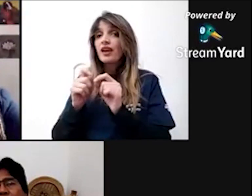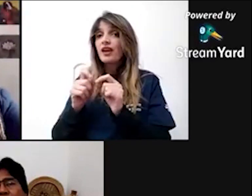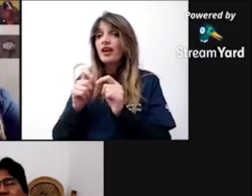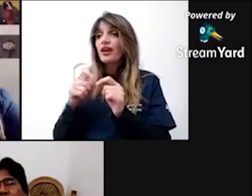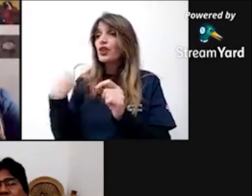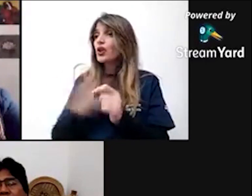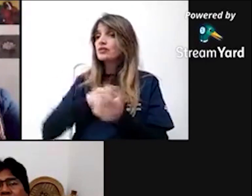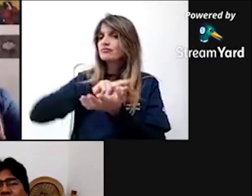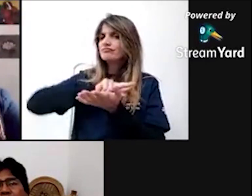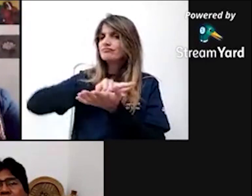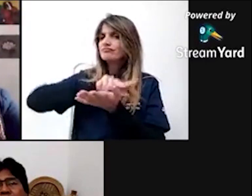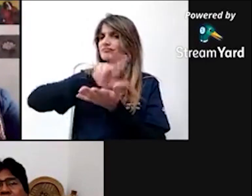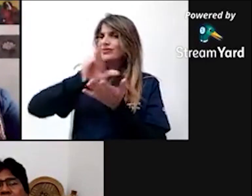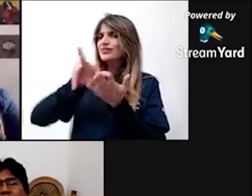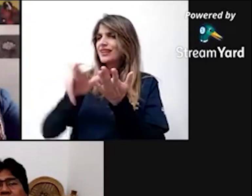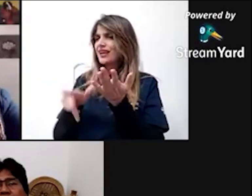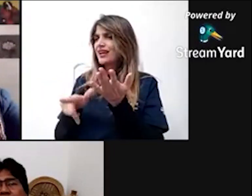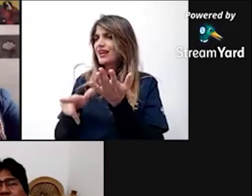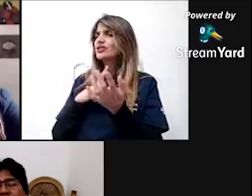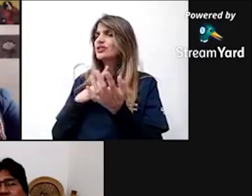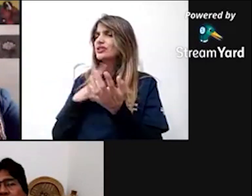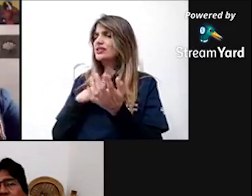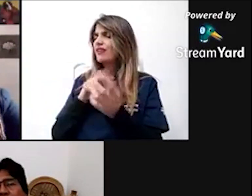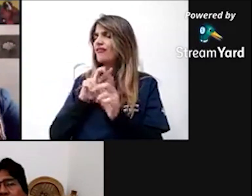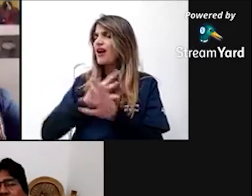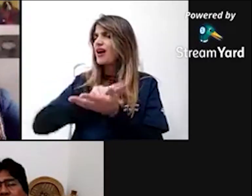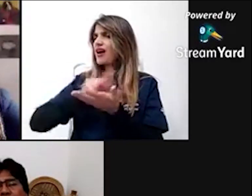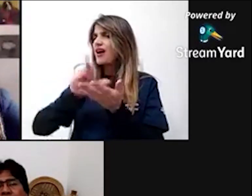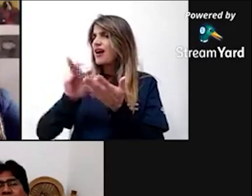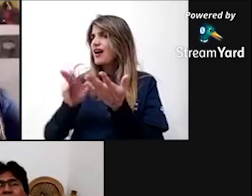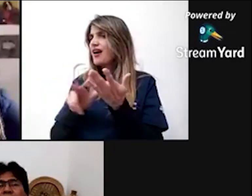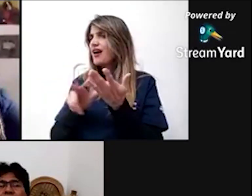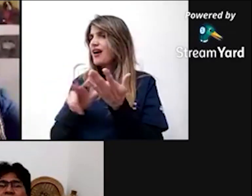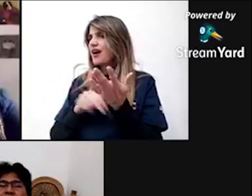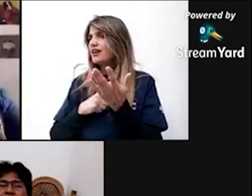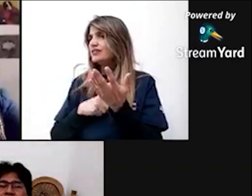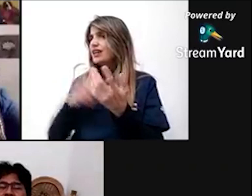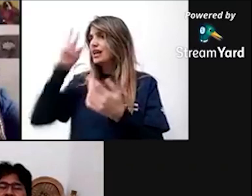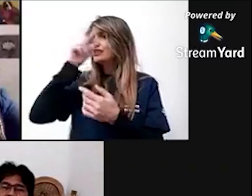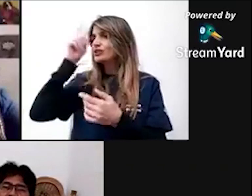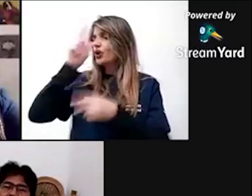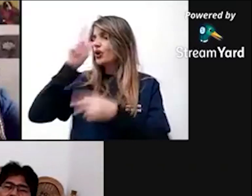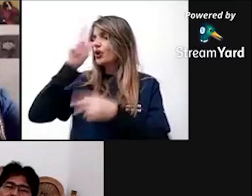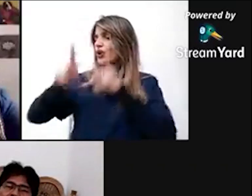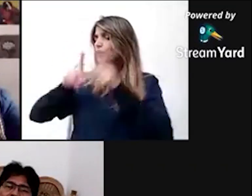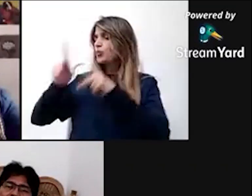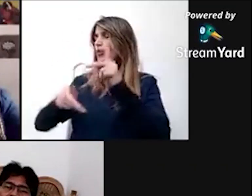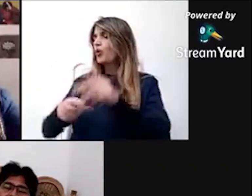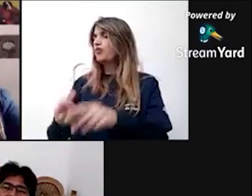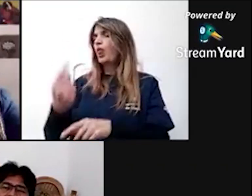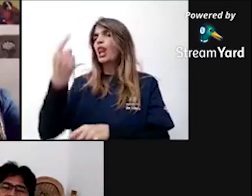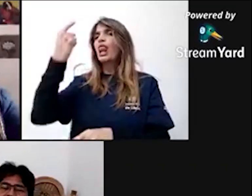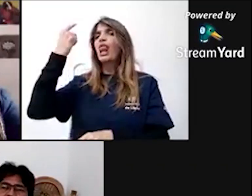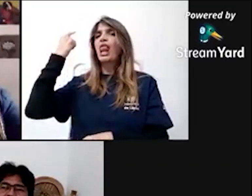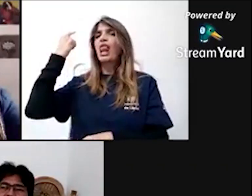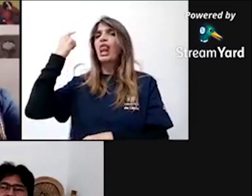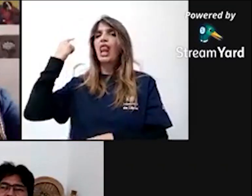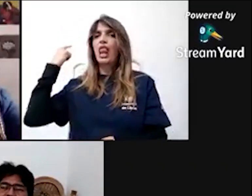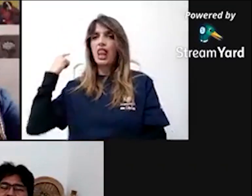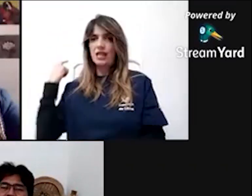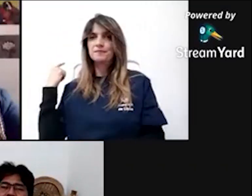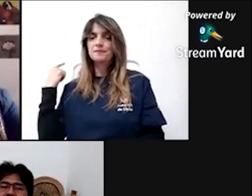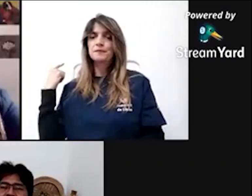vou começar a falar das histórias contadas por esses povos originários, eu vou começar